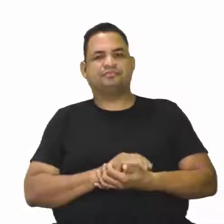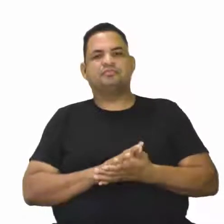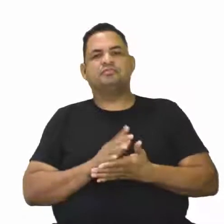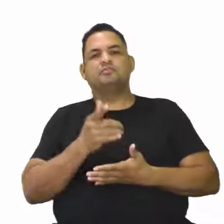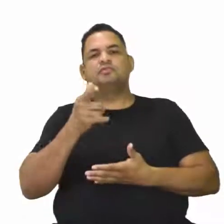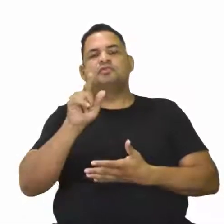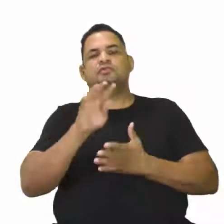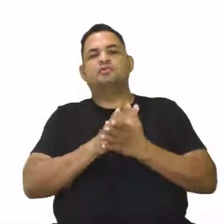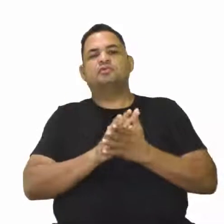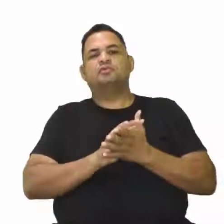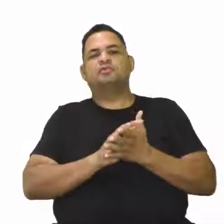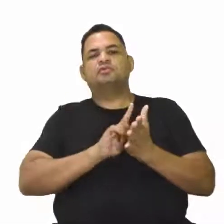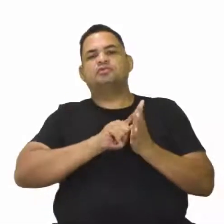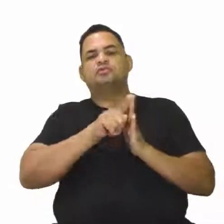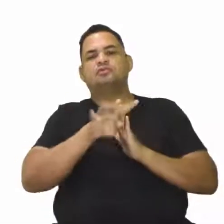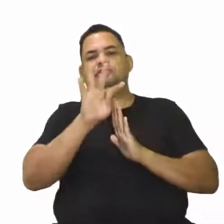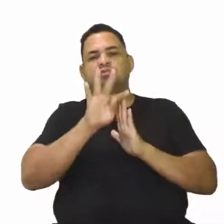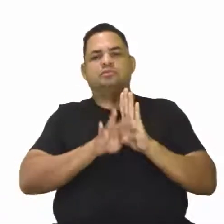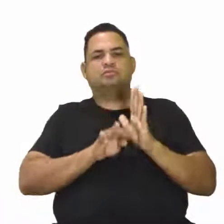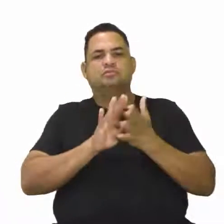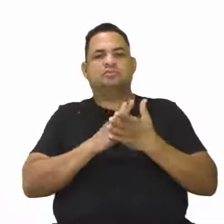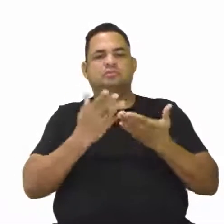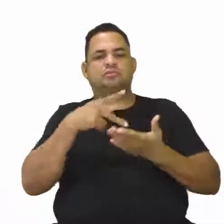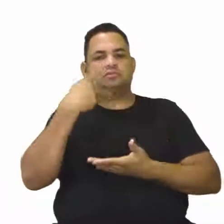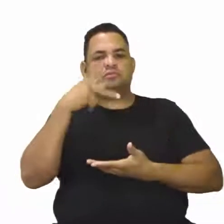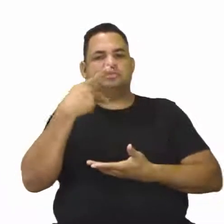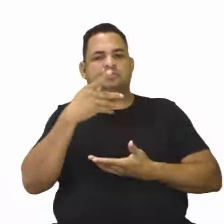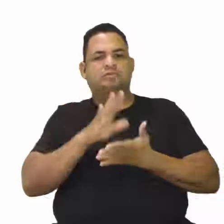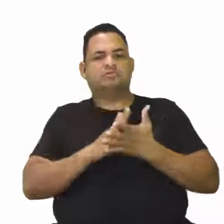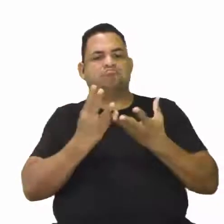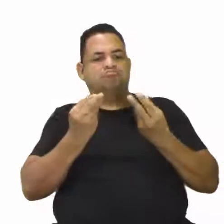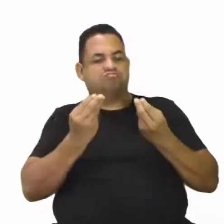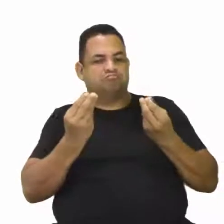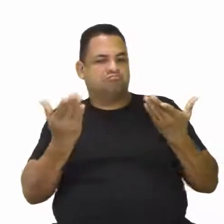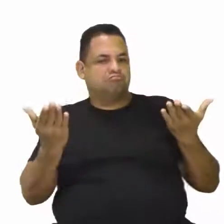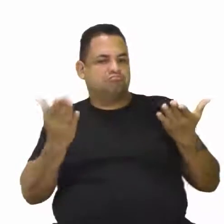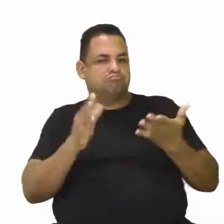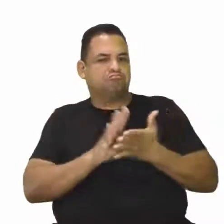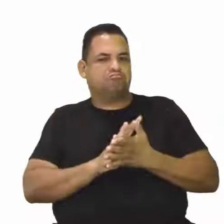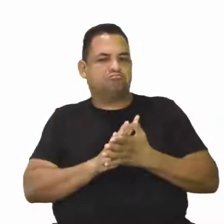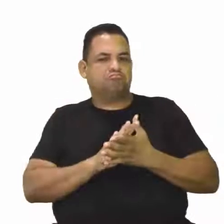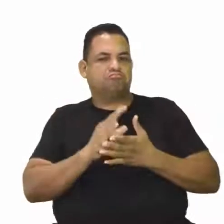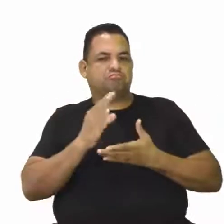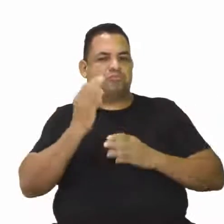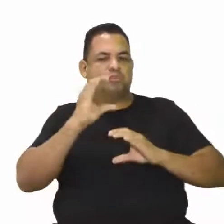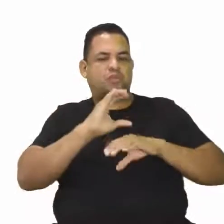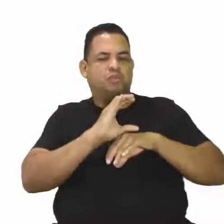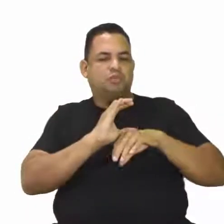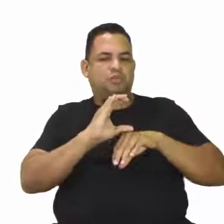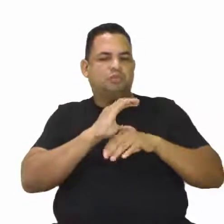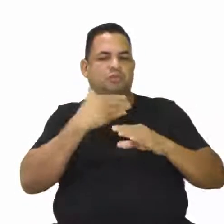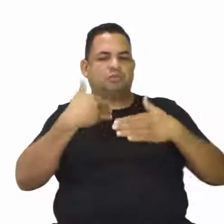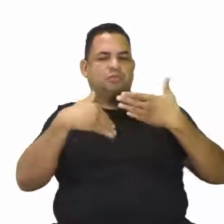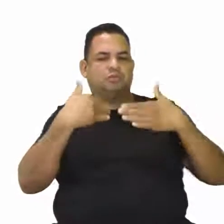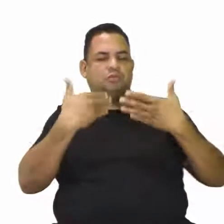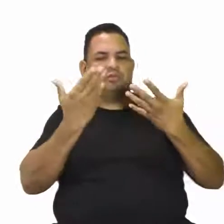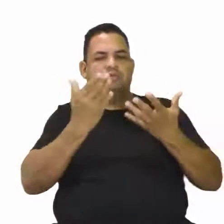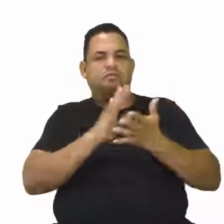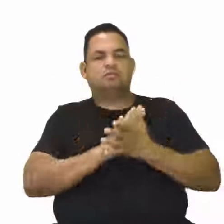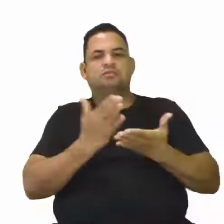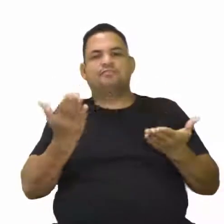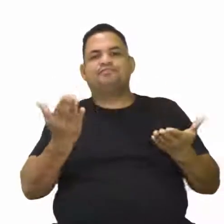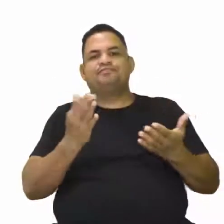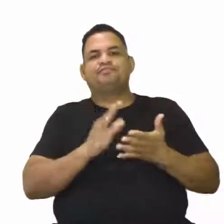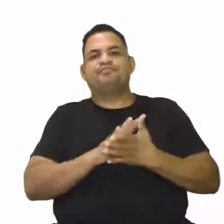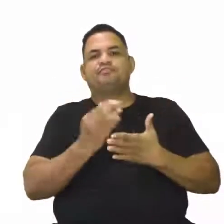gênero textual que está sendo cogitado, está sendo falado bastante aí nos nossos concursos, na prova do Enem, é o mapa